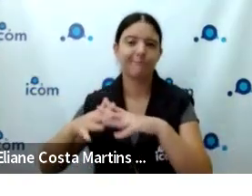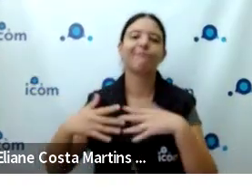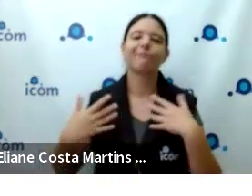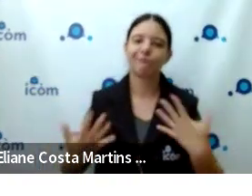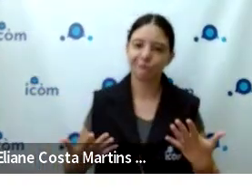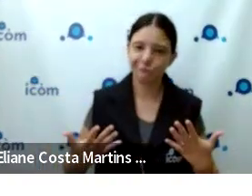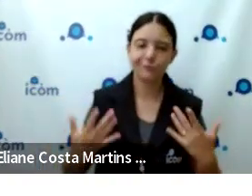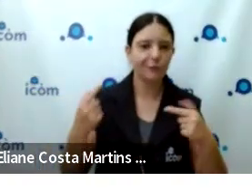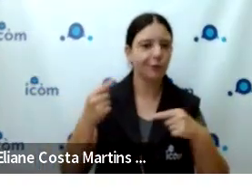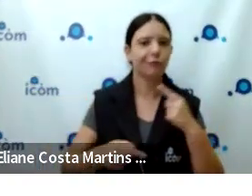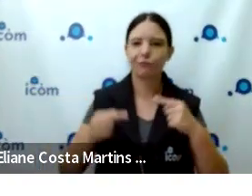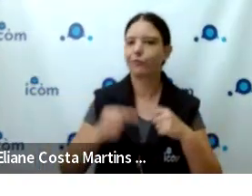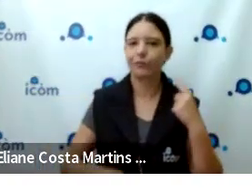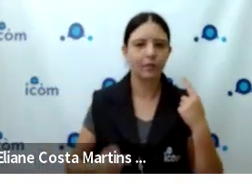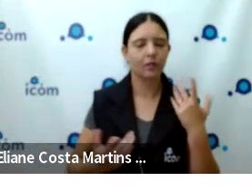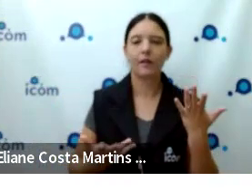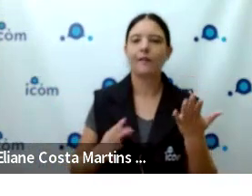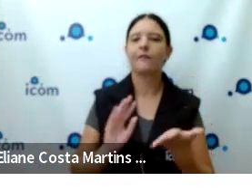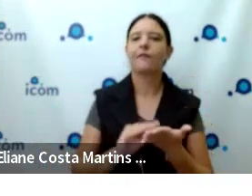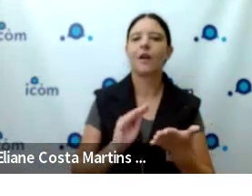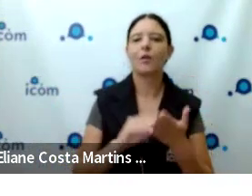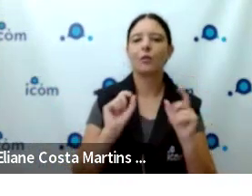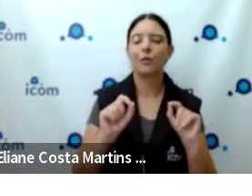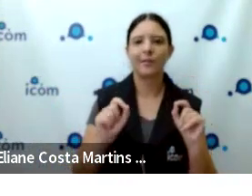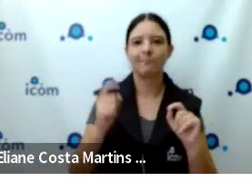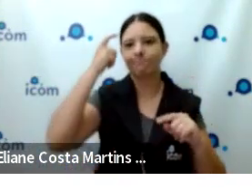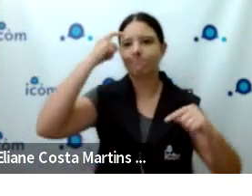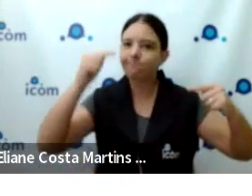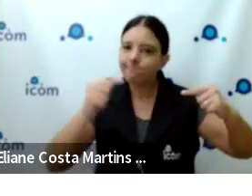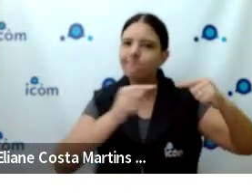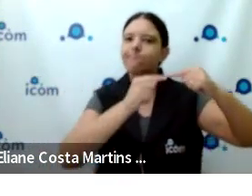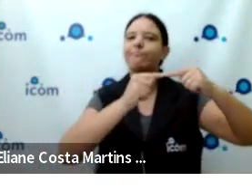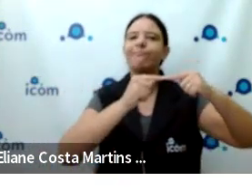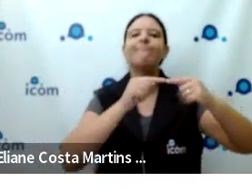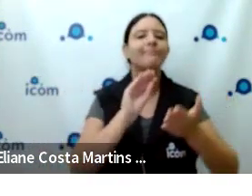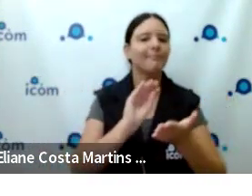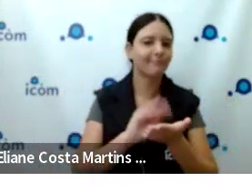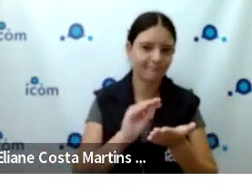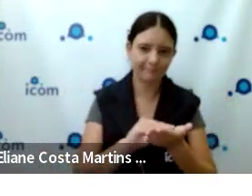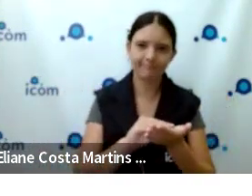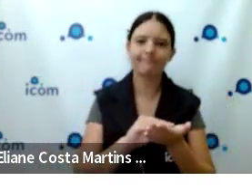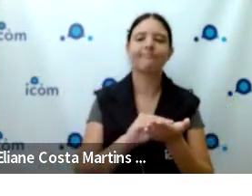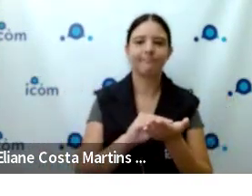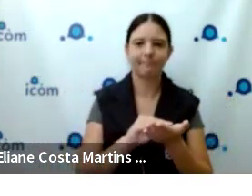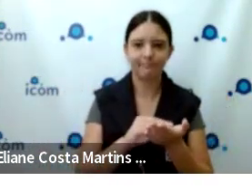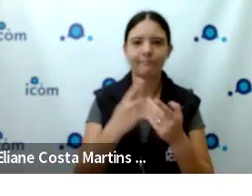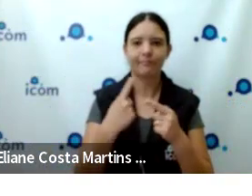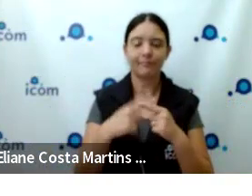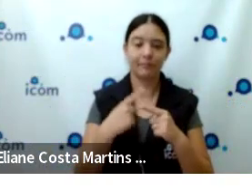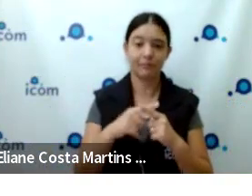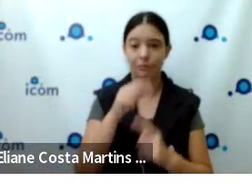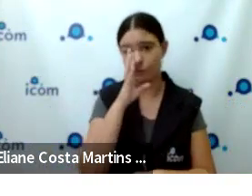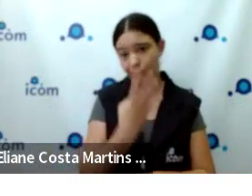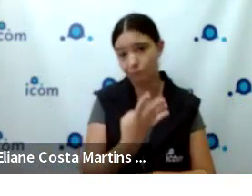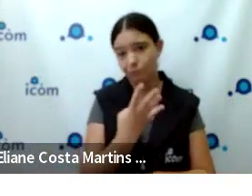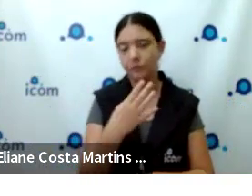falta de consolidação dos entendimentos no Brasil sobre as matérias sujeitas ao julgamento.